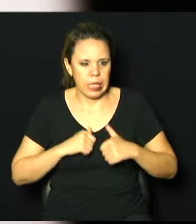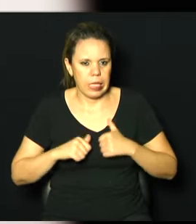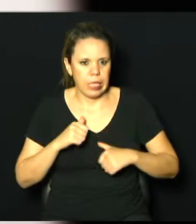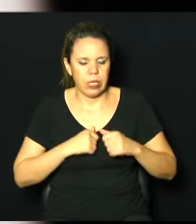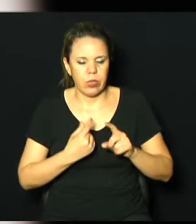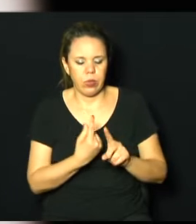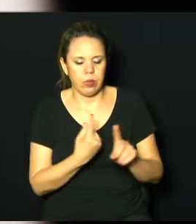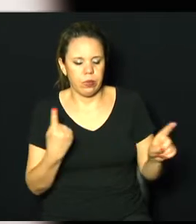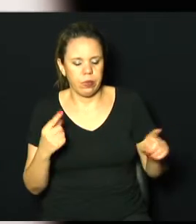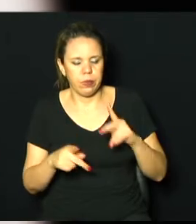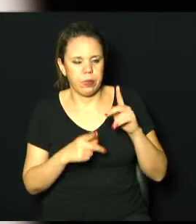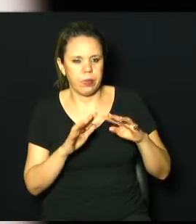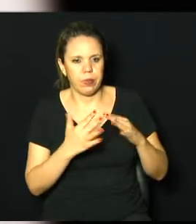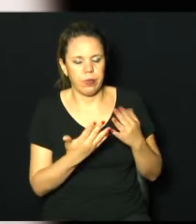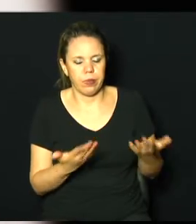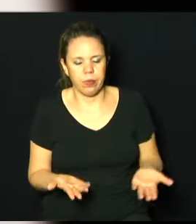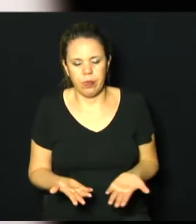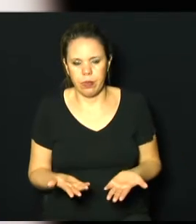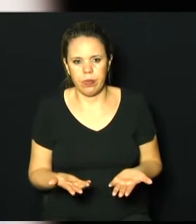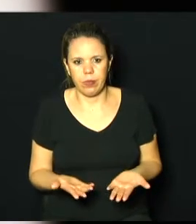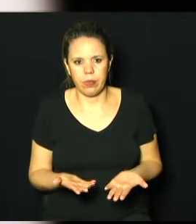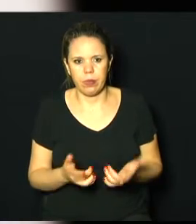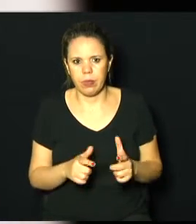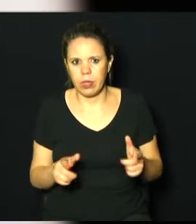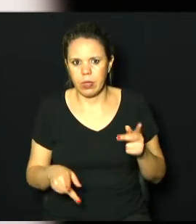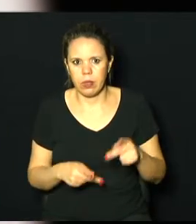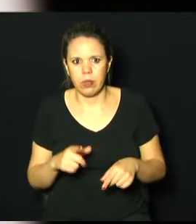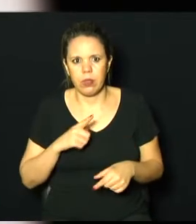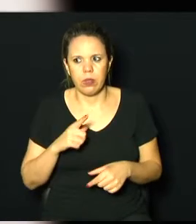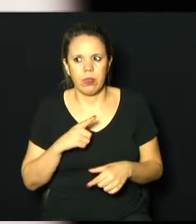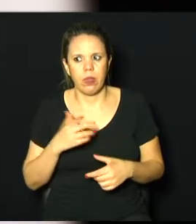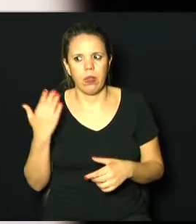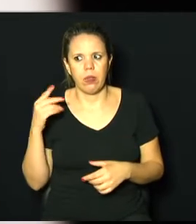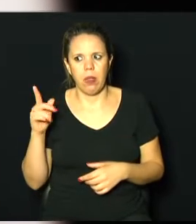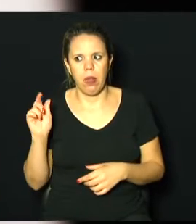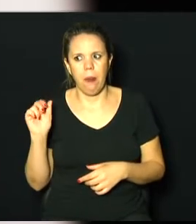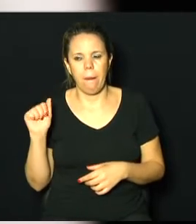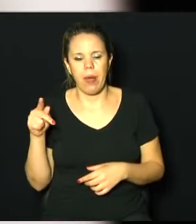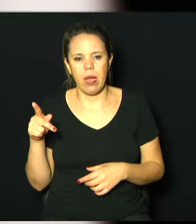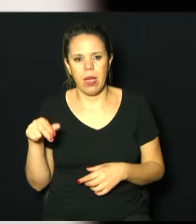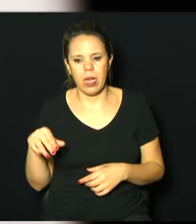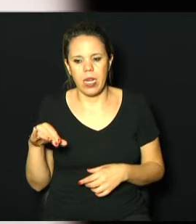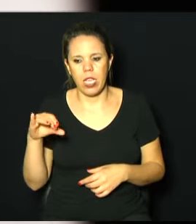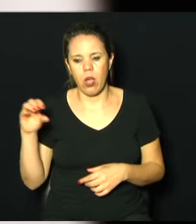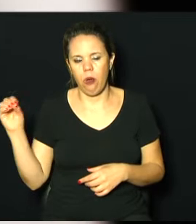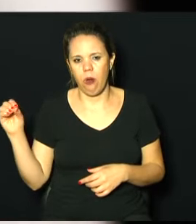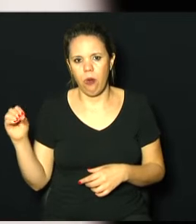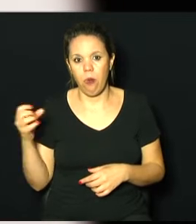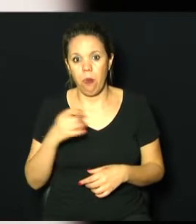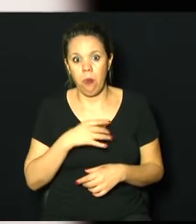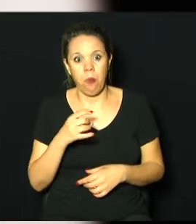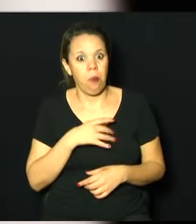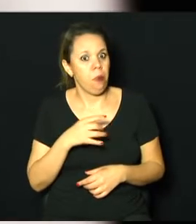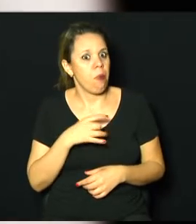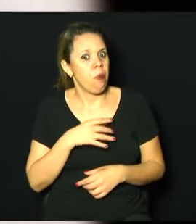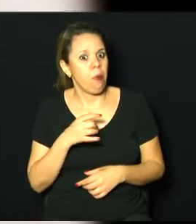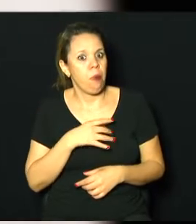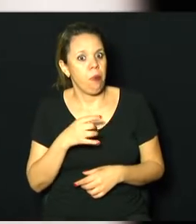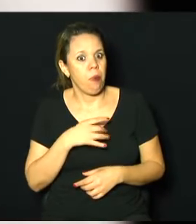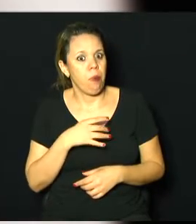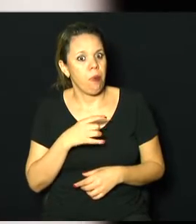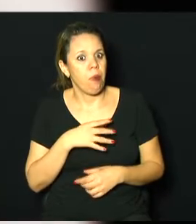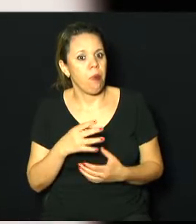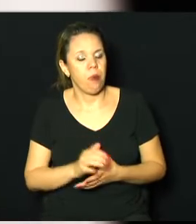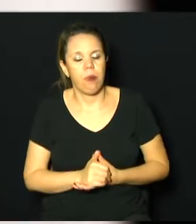do isolamento aumentou muito a ansiedade, quem tinha pânico, né? A crise de pânico, o medo, né?